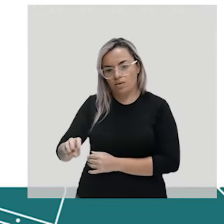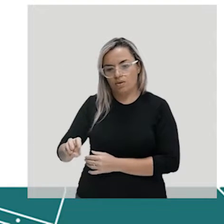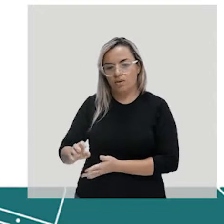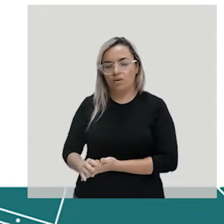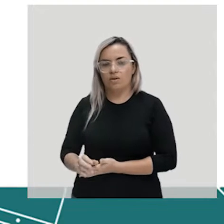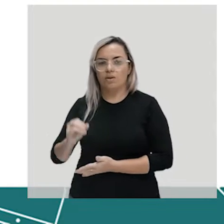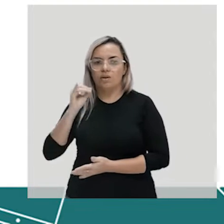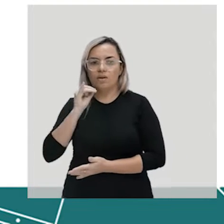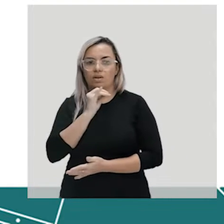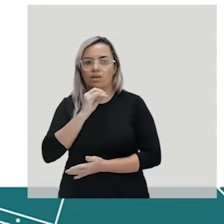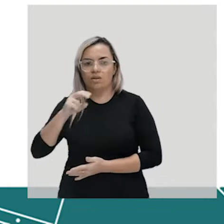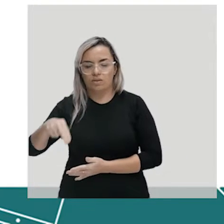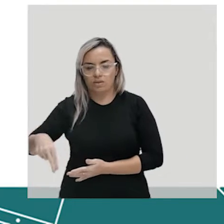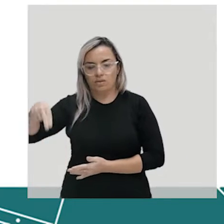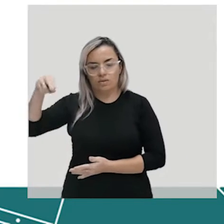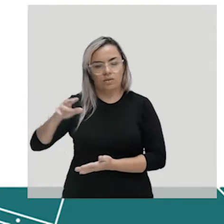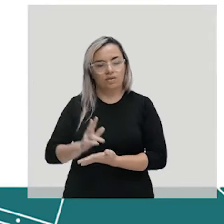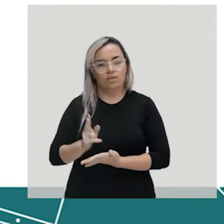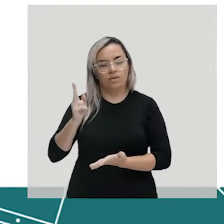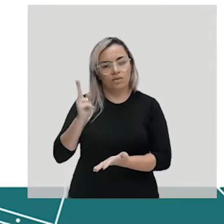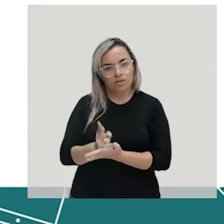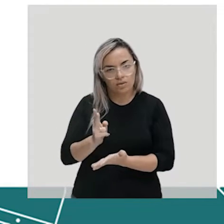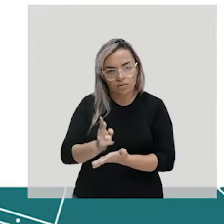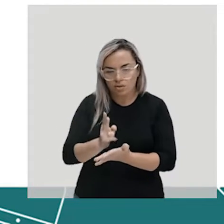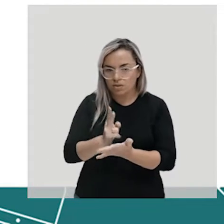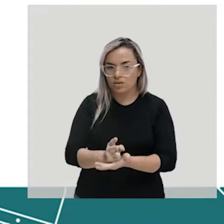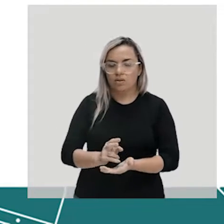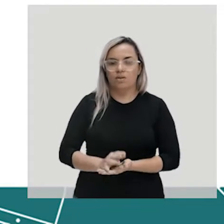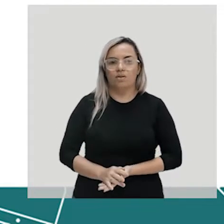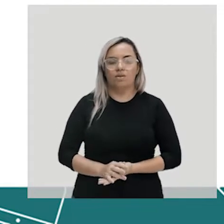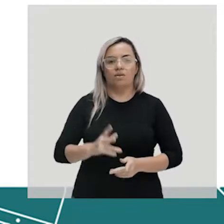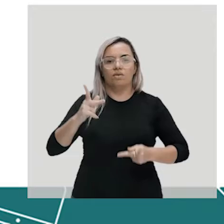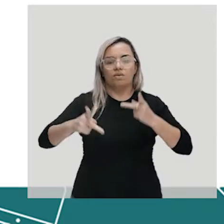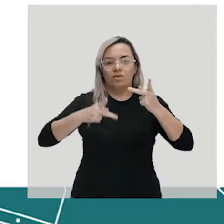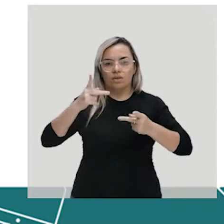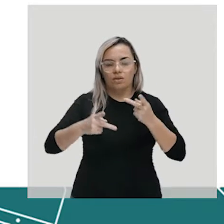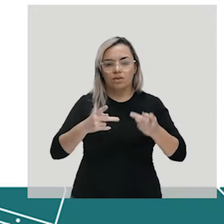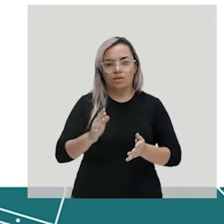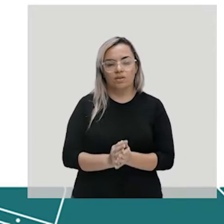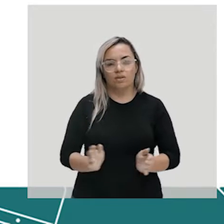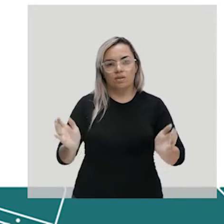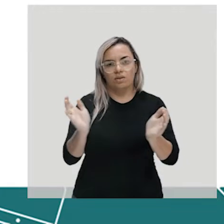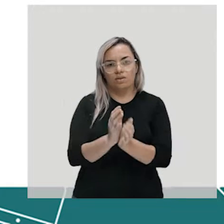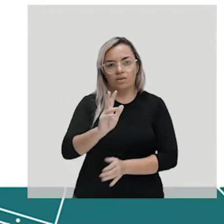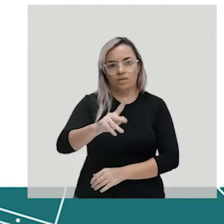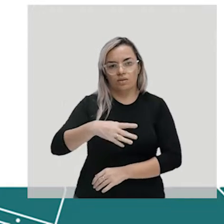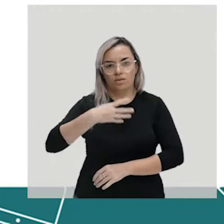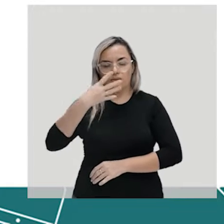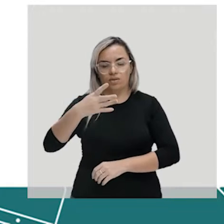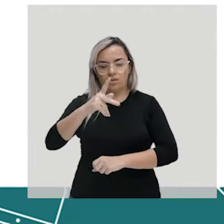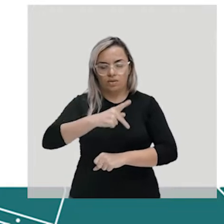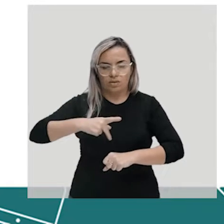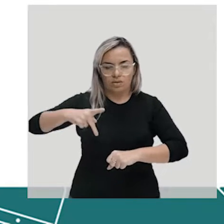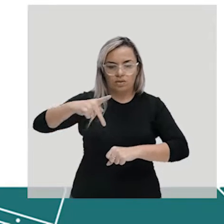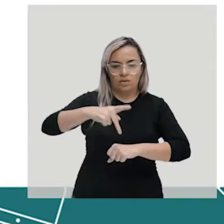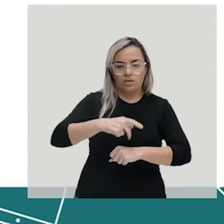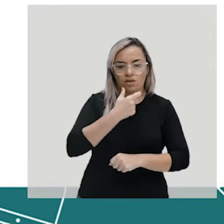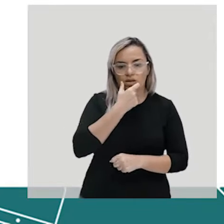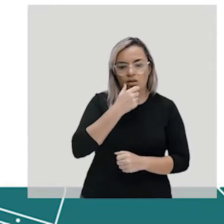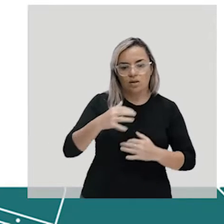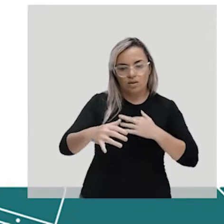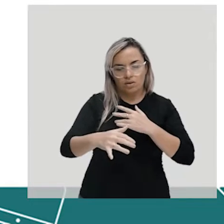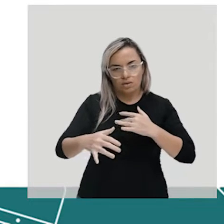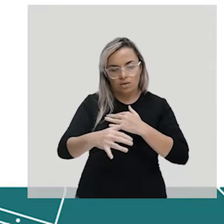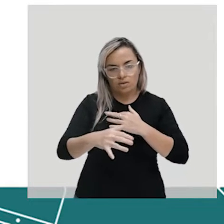de Gales EA Irlanda do Norte sempre quis falar de Reino Unido lembrem desse grupo tá quando Fala especificamente de Inglaterra